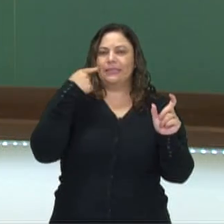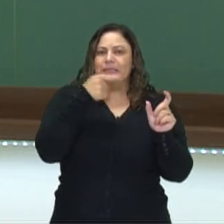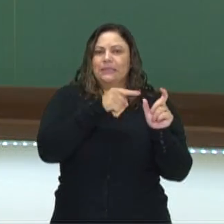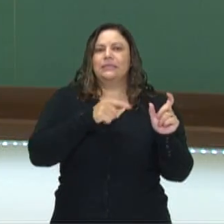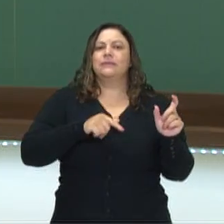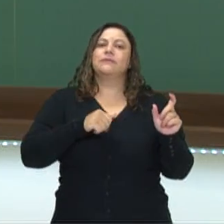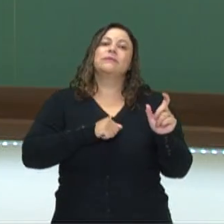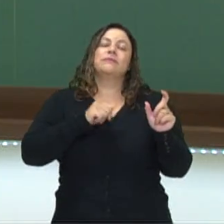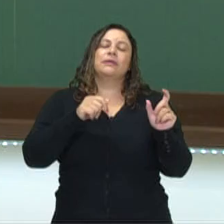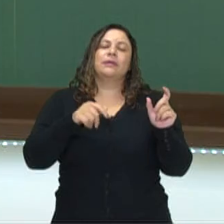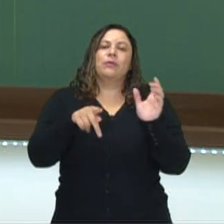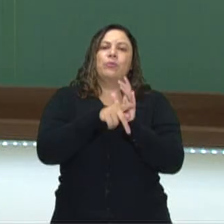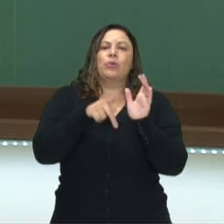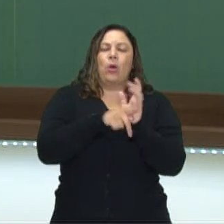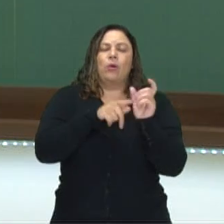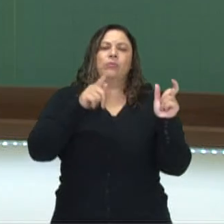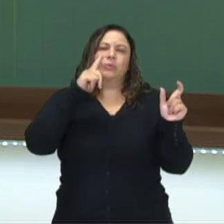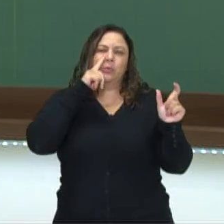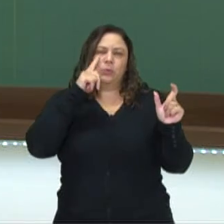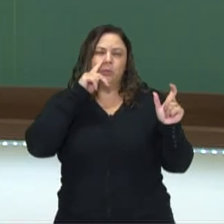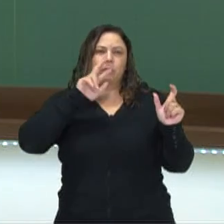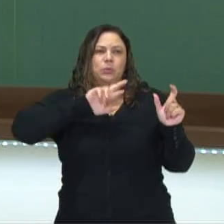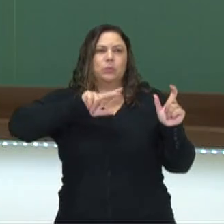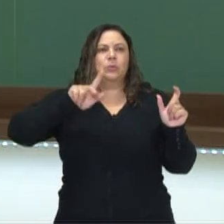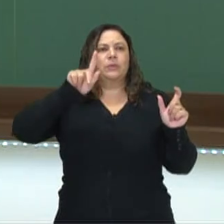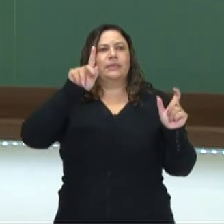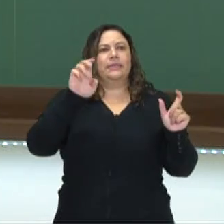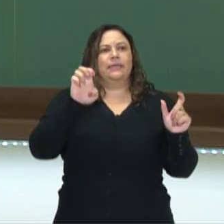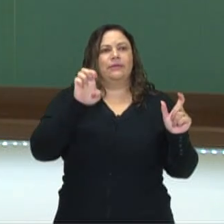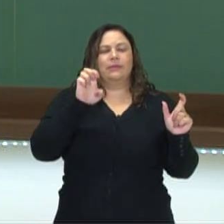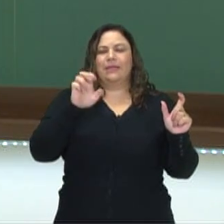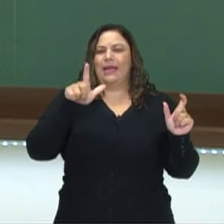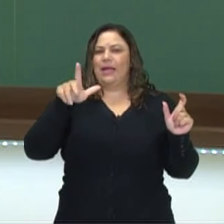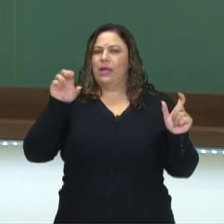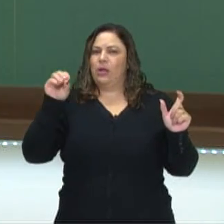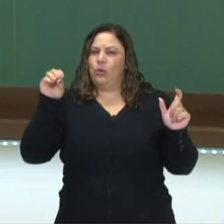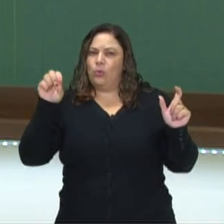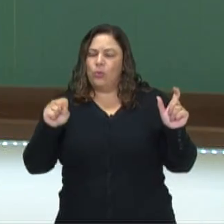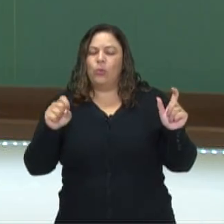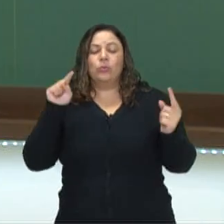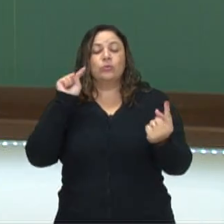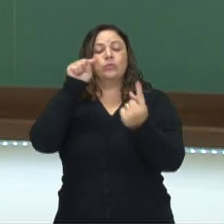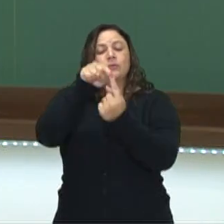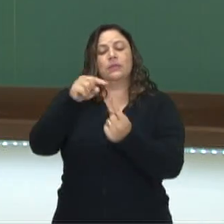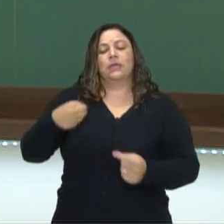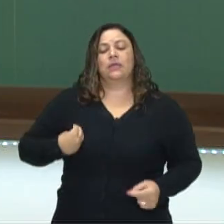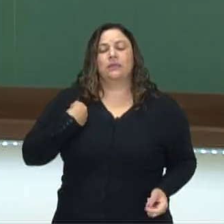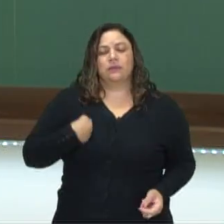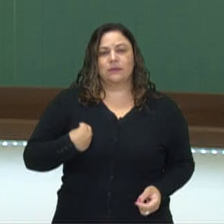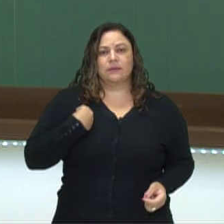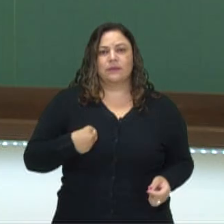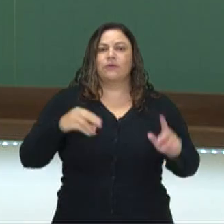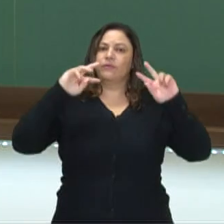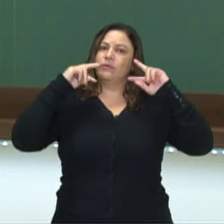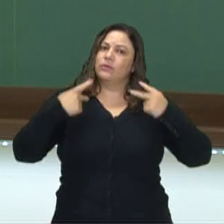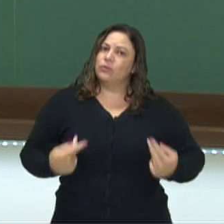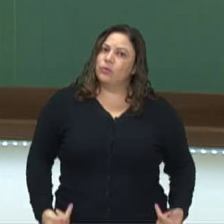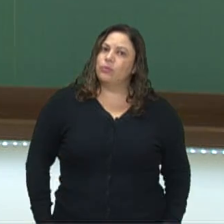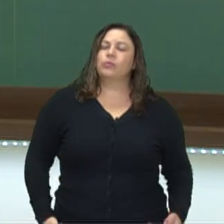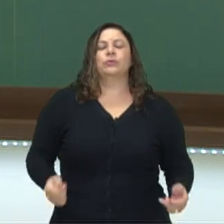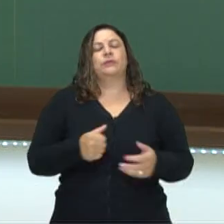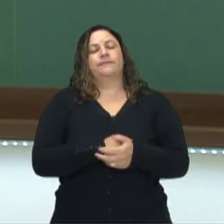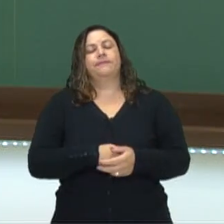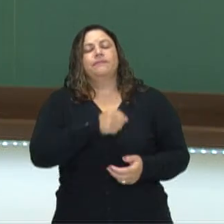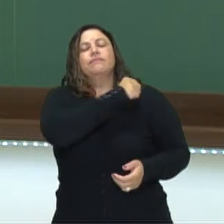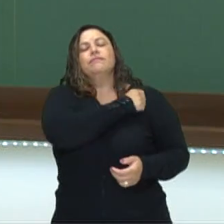do grego telos, que significa justamente a finalidade da vida humana. E o Aristóteles vai falar muito sobre